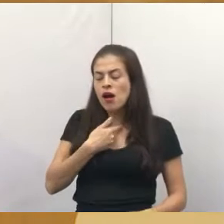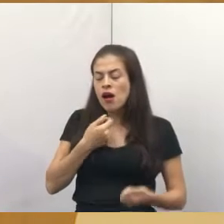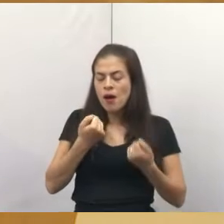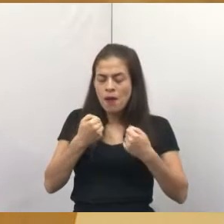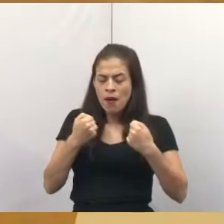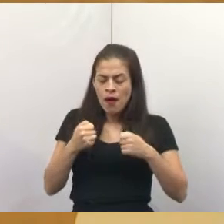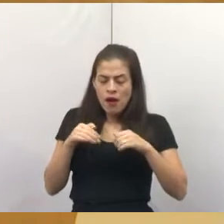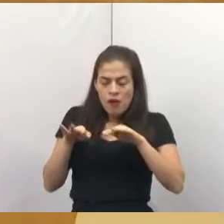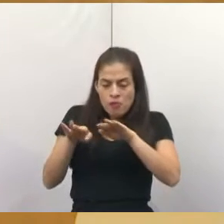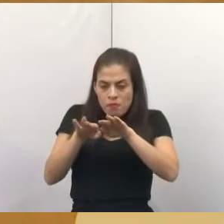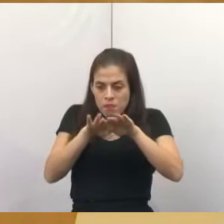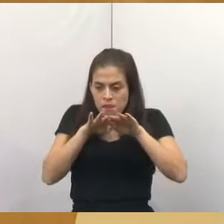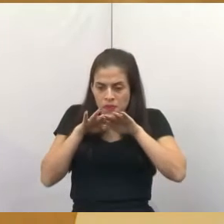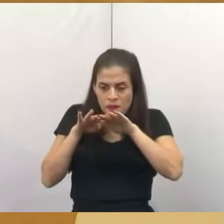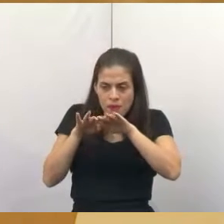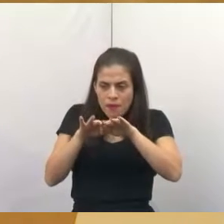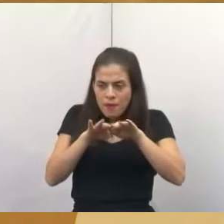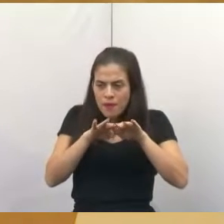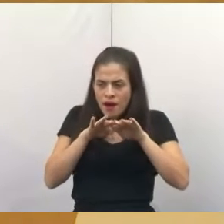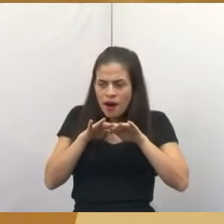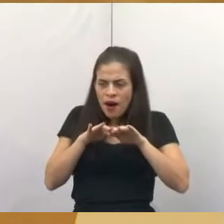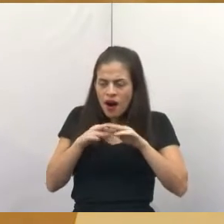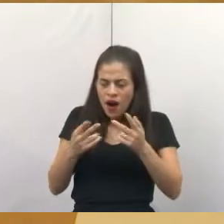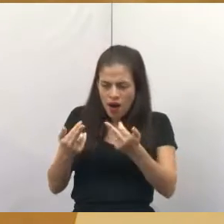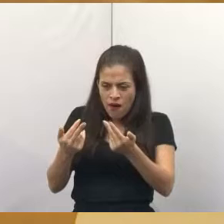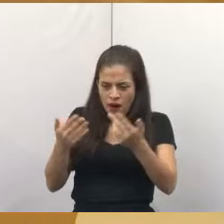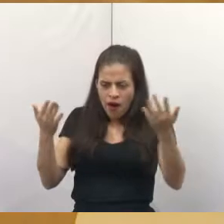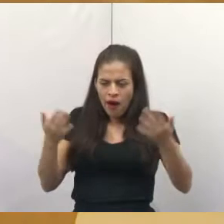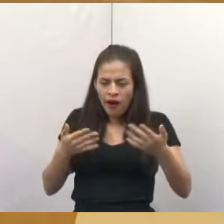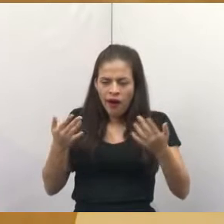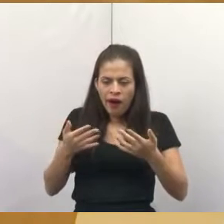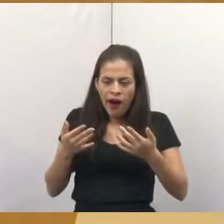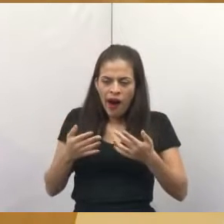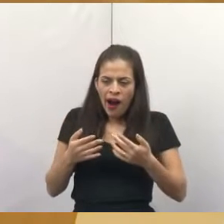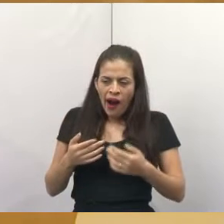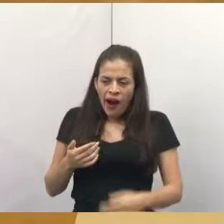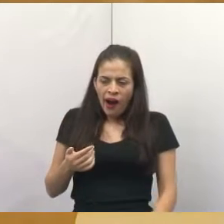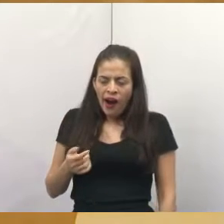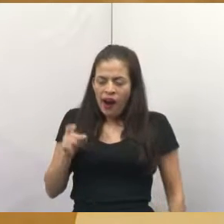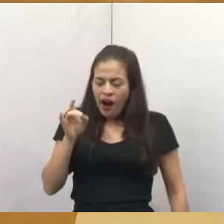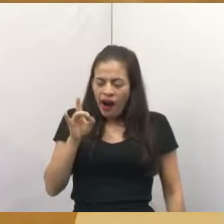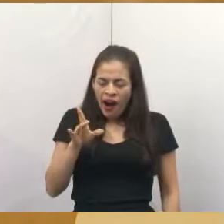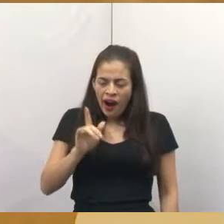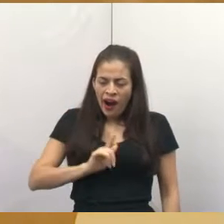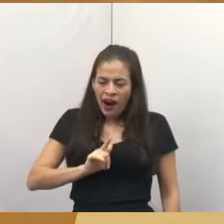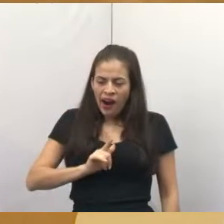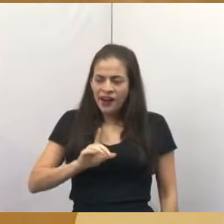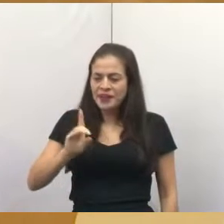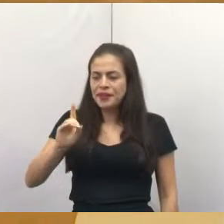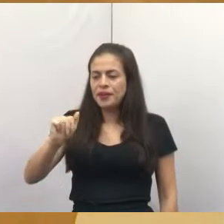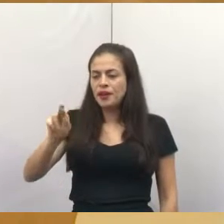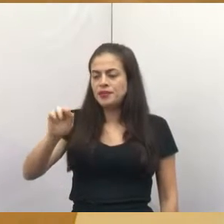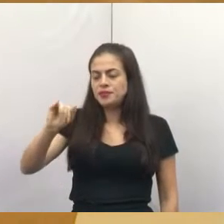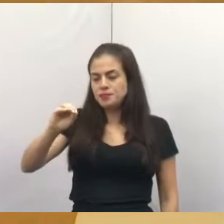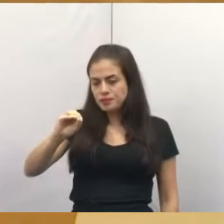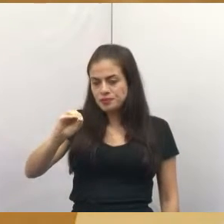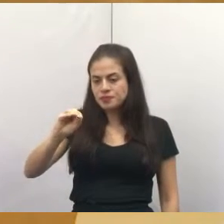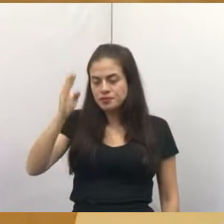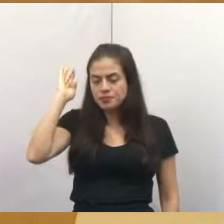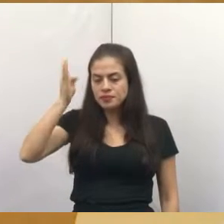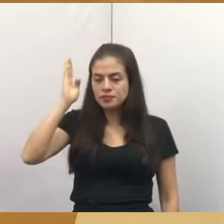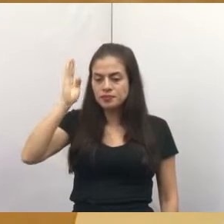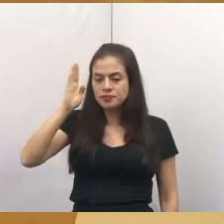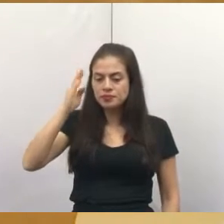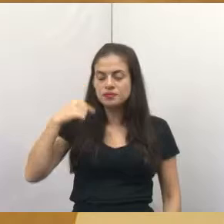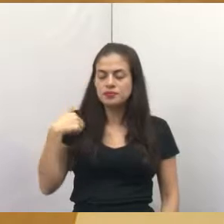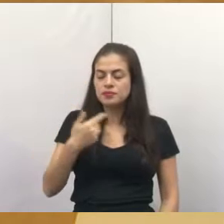de hoje, conforme está vazio aqui, tem só o Darinho aqui, e o povo está assistindo em casa, entrar em consenso